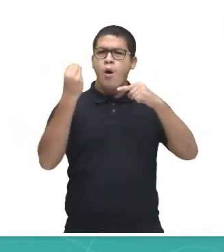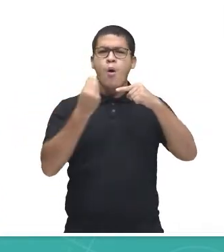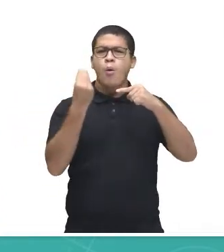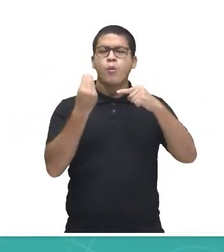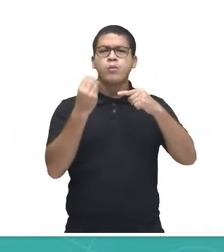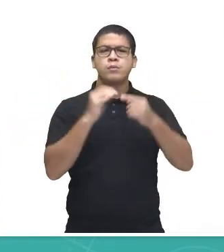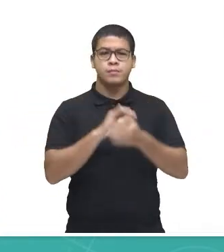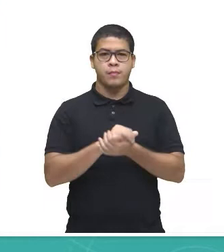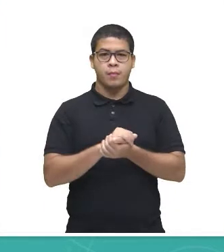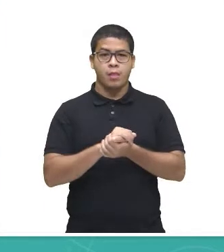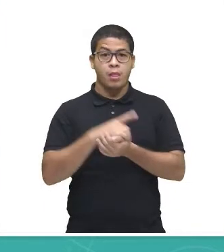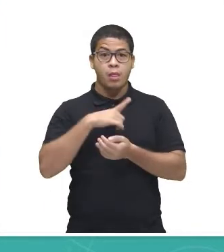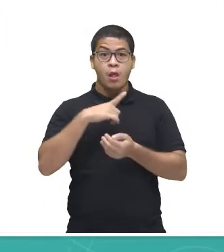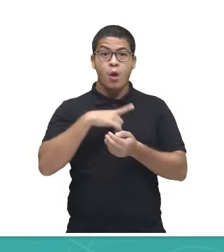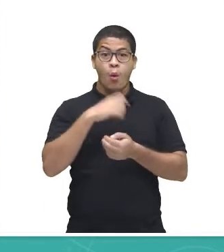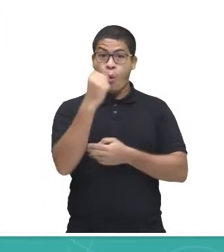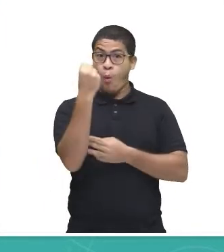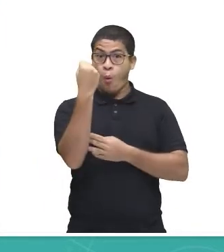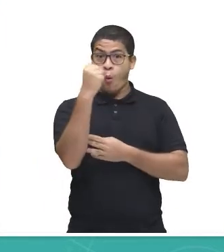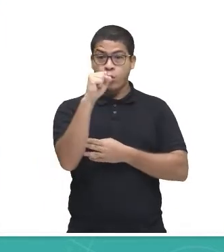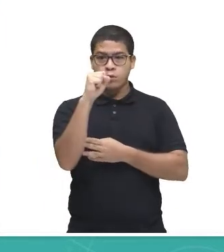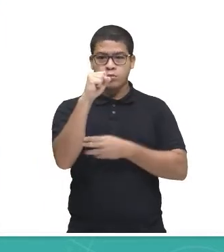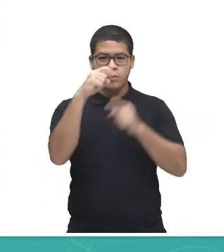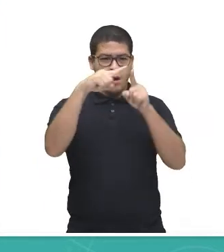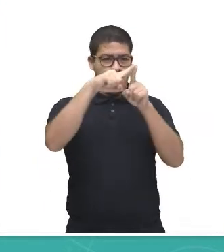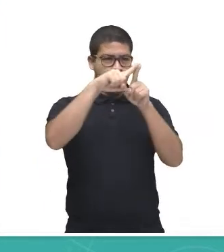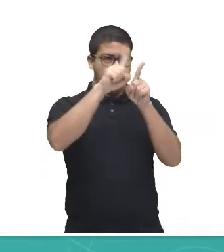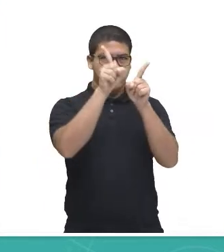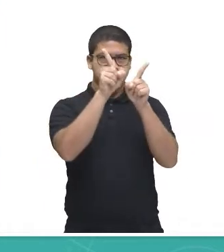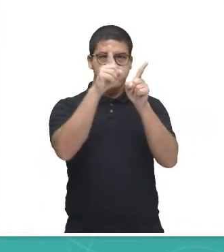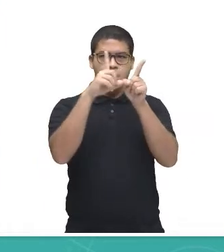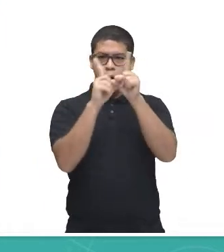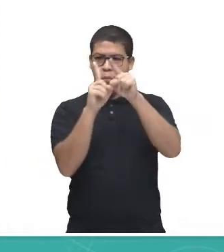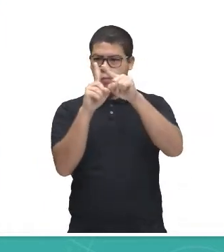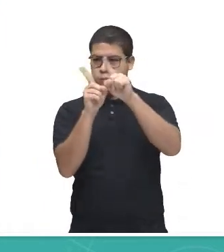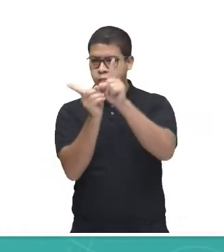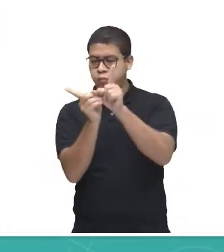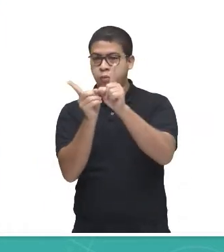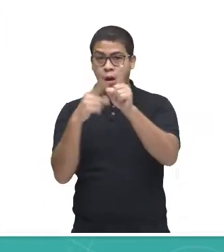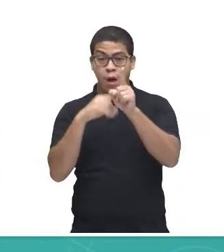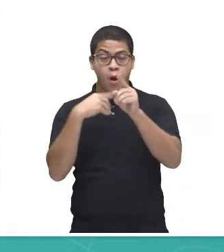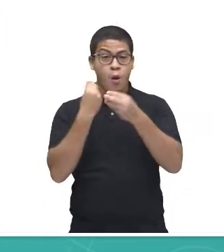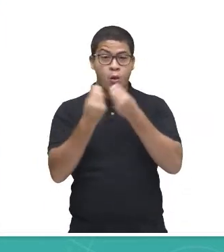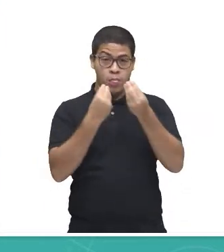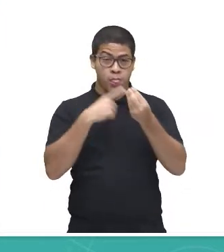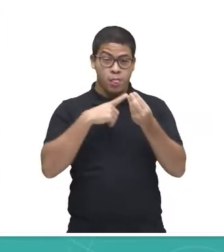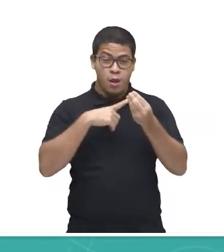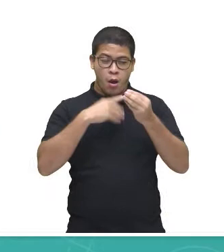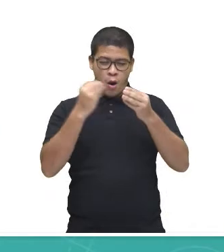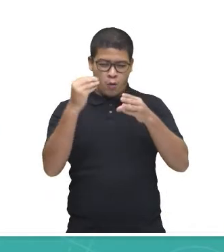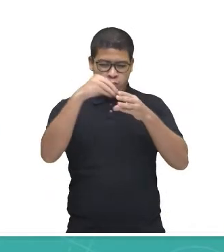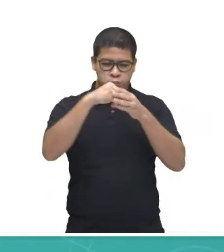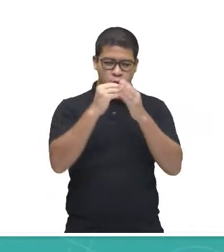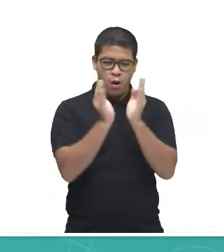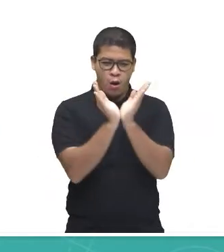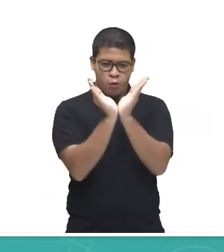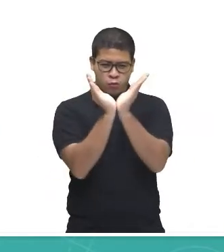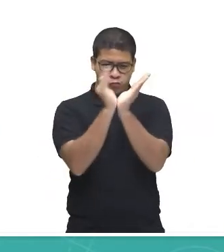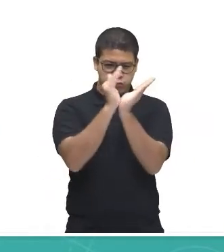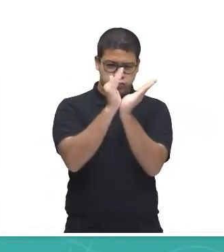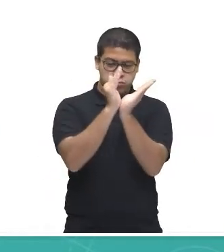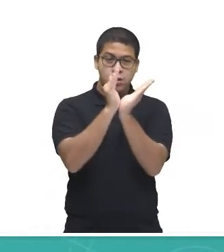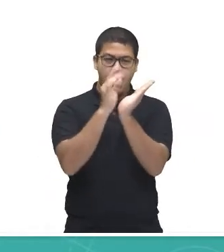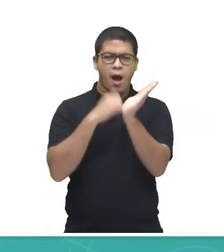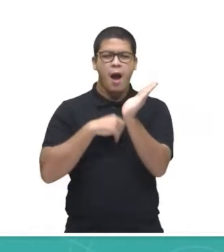divide-se em oito ângulos, dos quais quatro deles são ângulos internos e aí estão representados pela cor